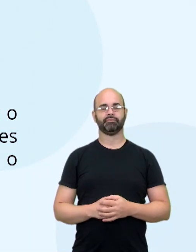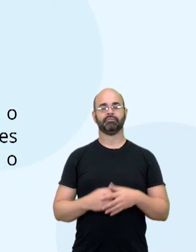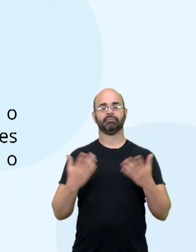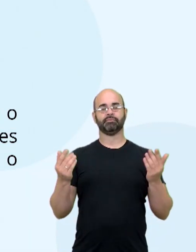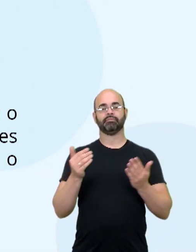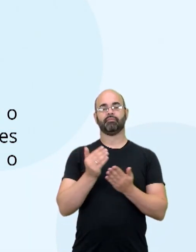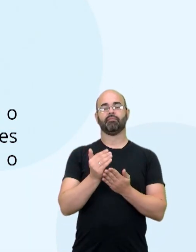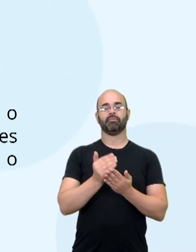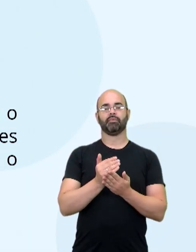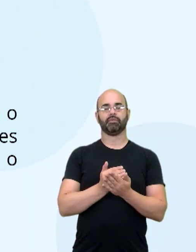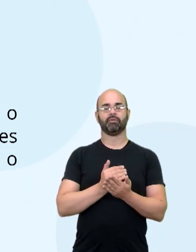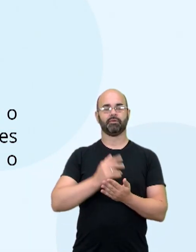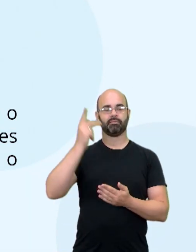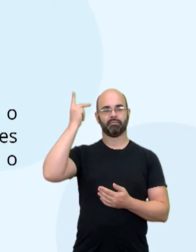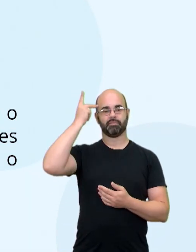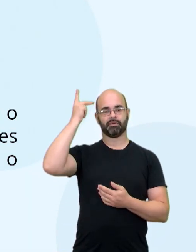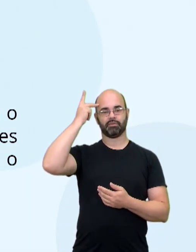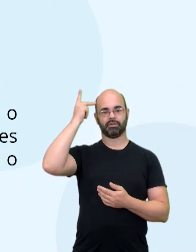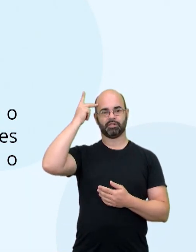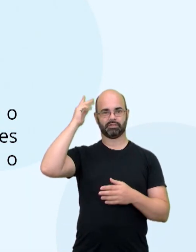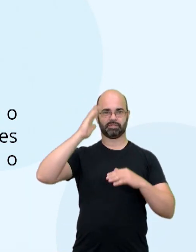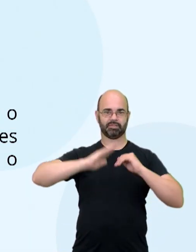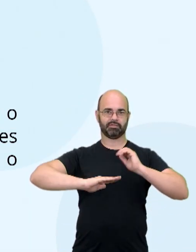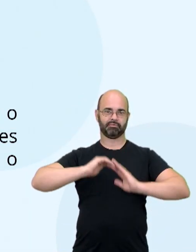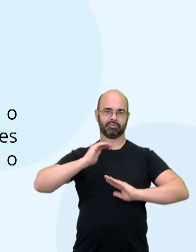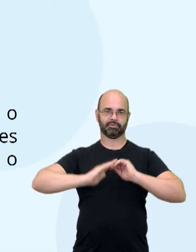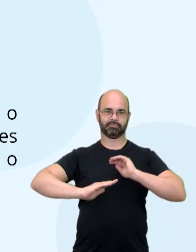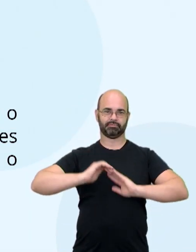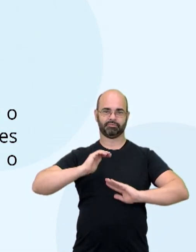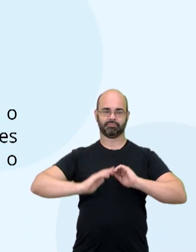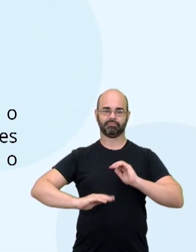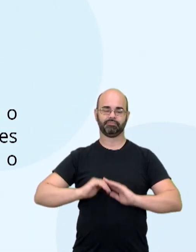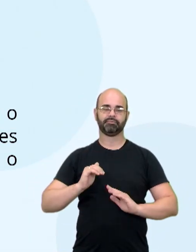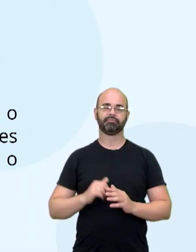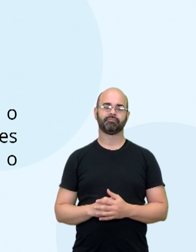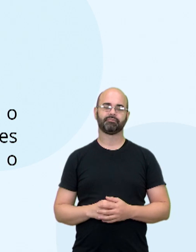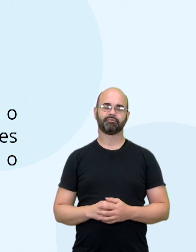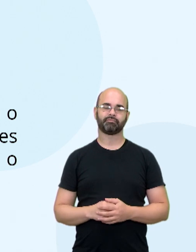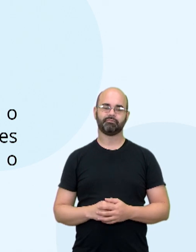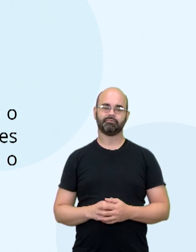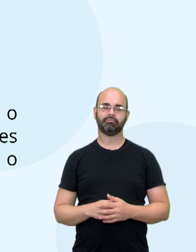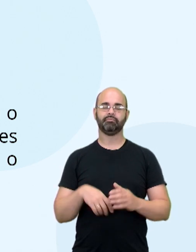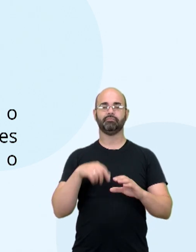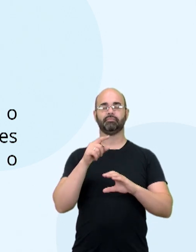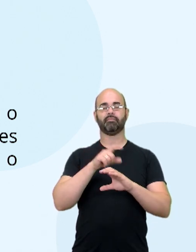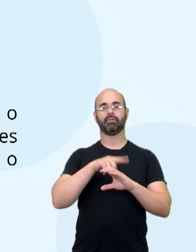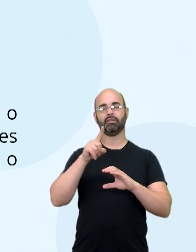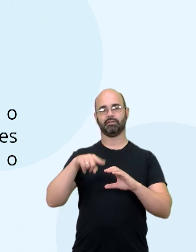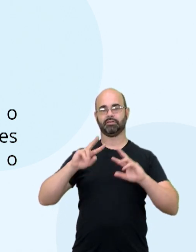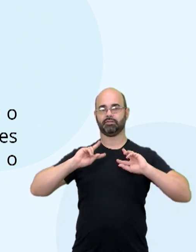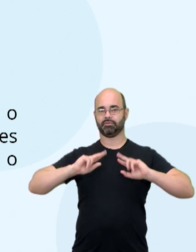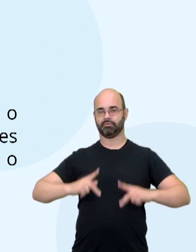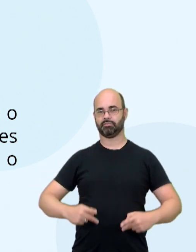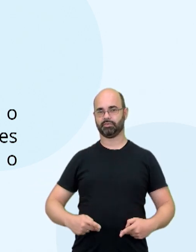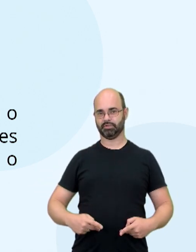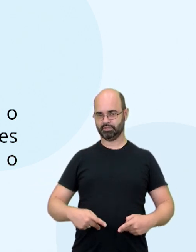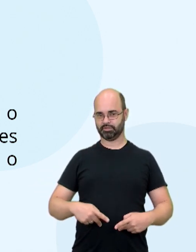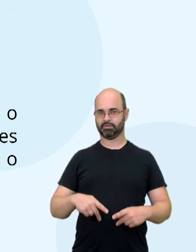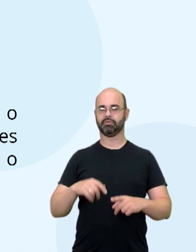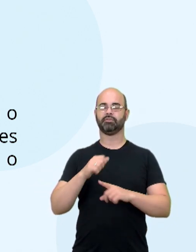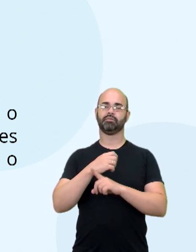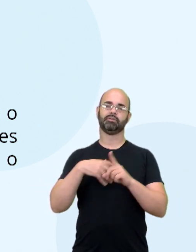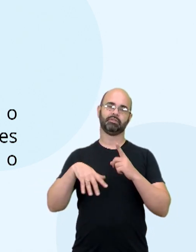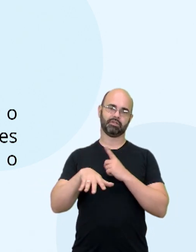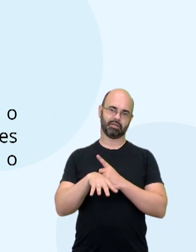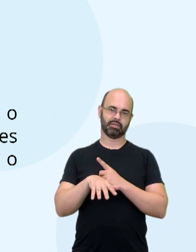currículo paulista, né, que fazem parte aí das habilidades de ciências humanas, sociais e aplicadas. Tá